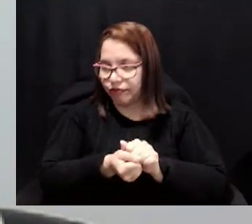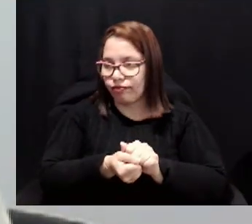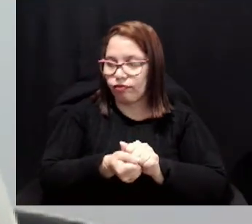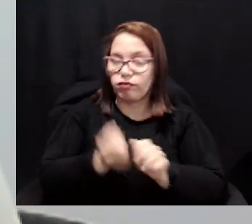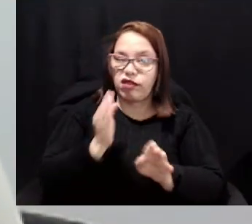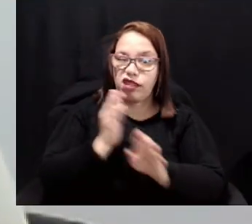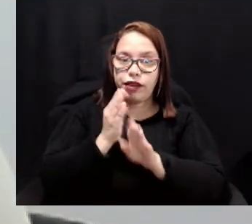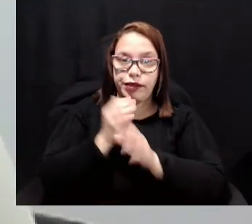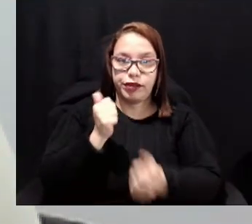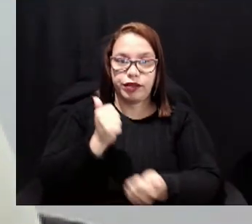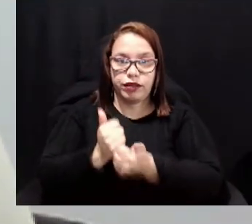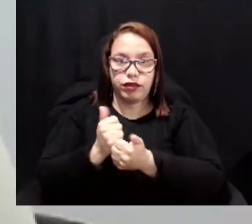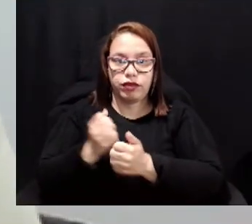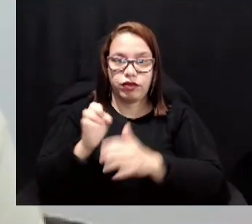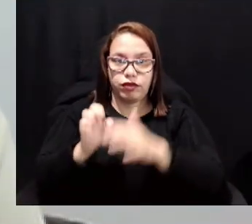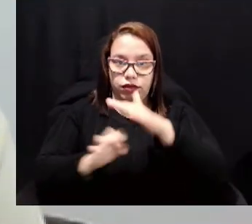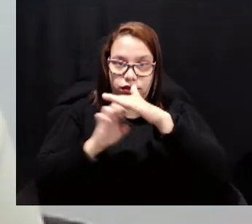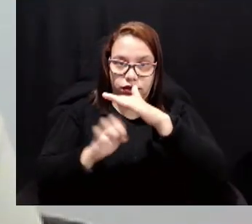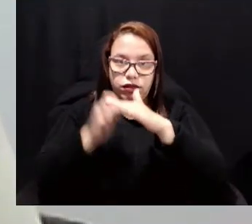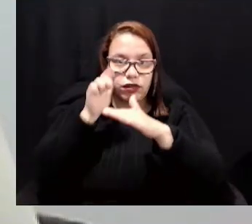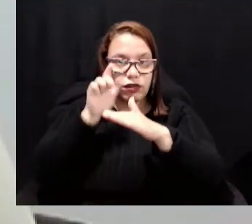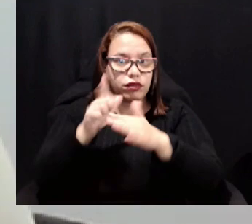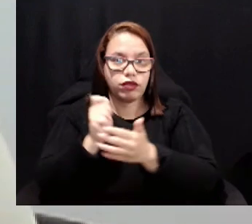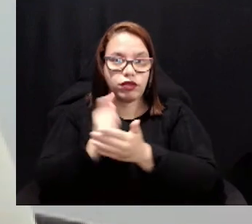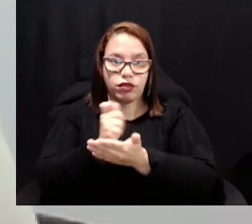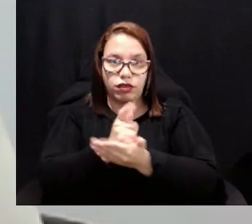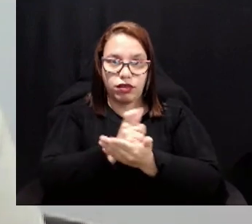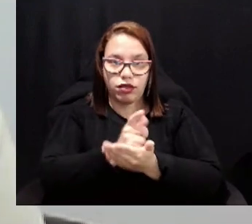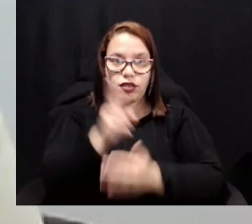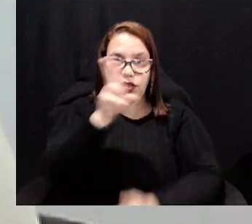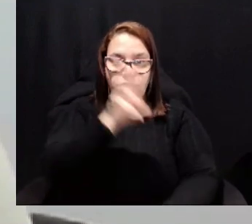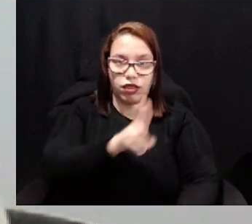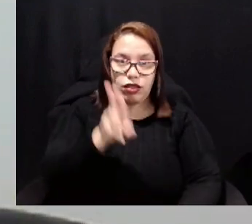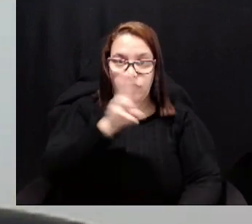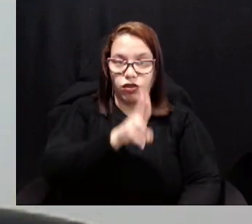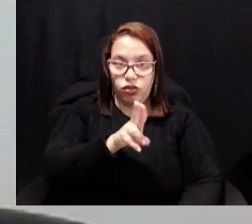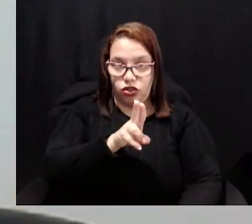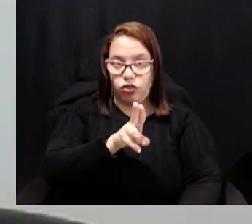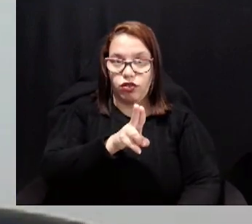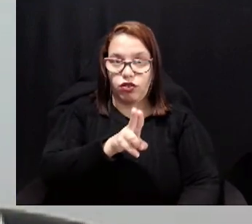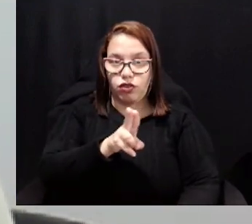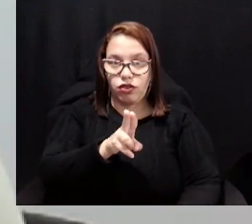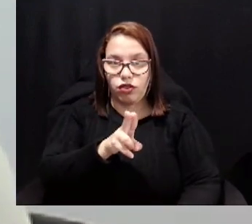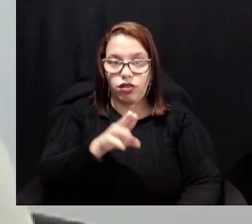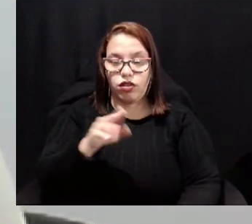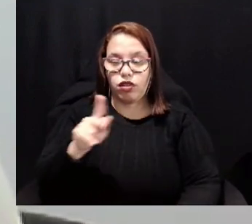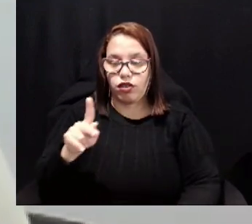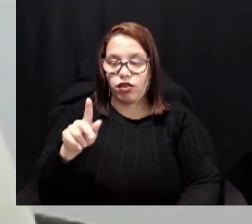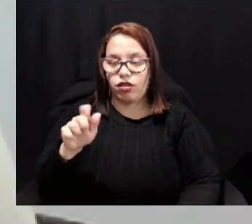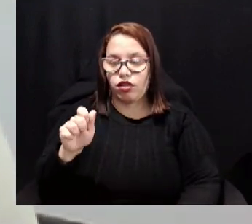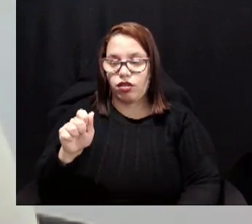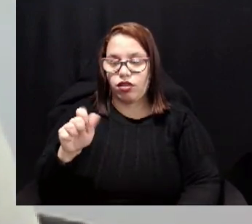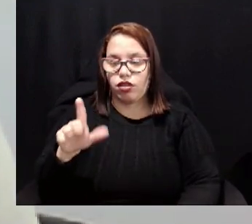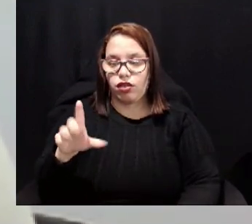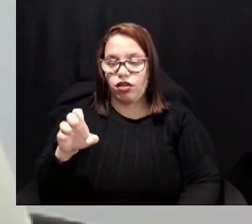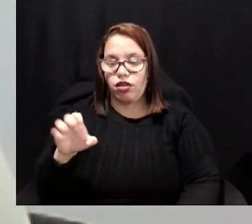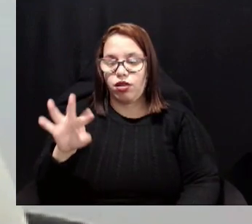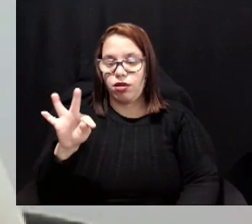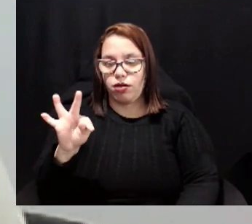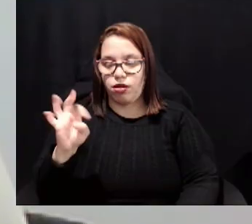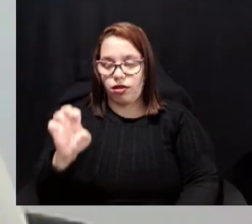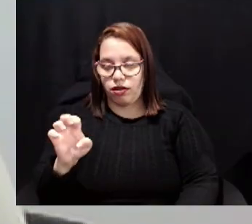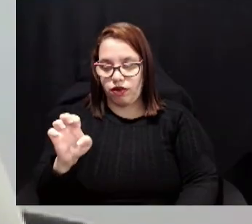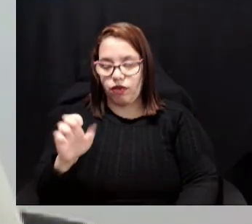então a gente encontra parceiros de cooperativas que conseguem comprar esse material e reutilizá-lo. Pallets também, eles têm um